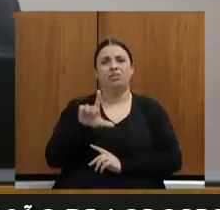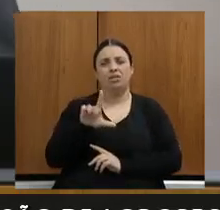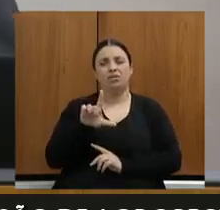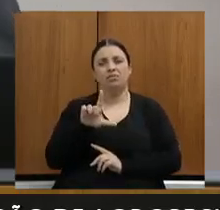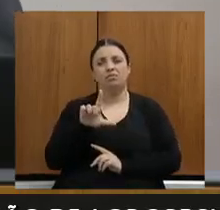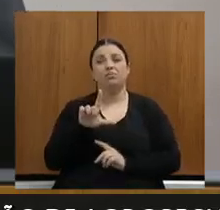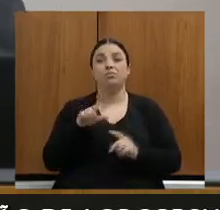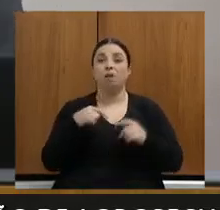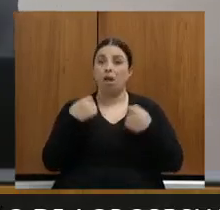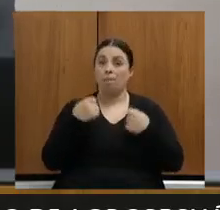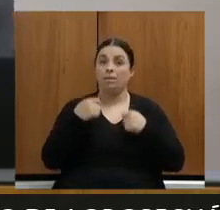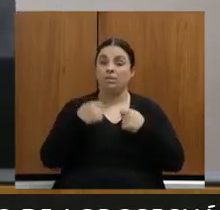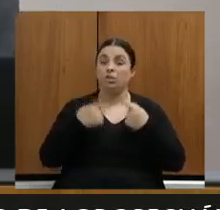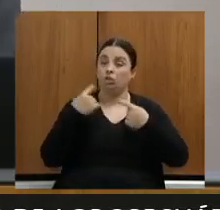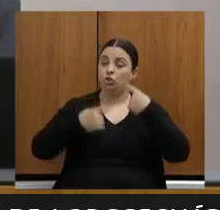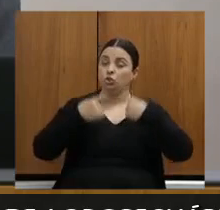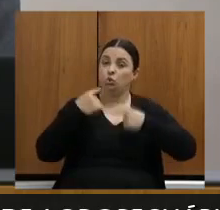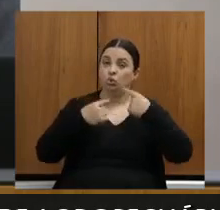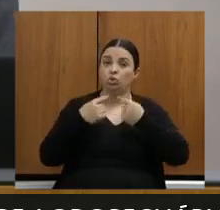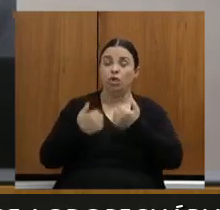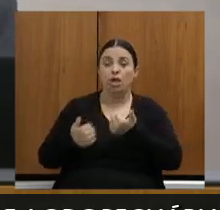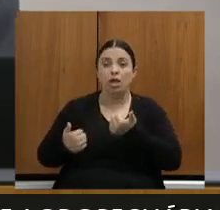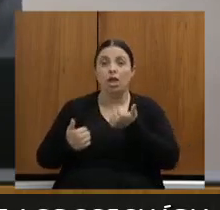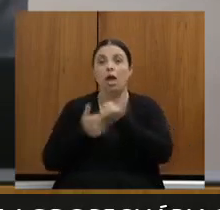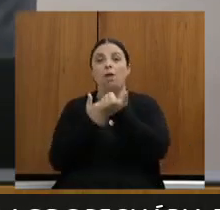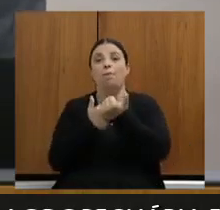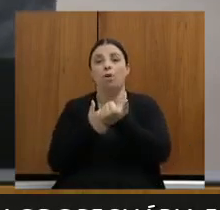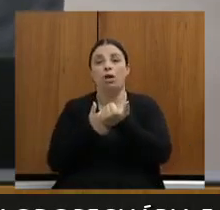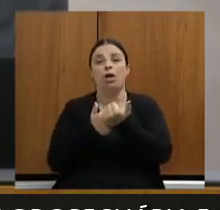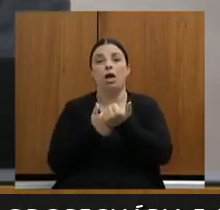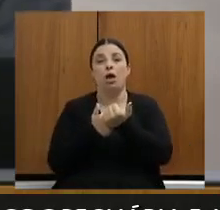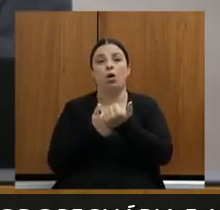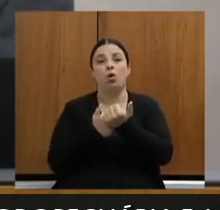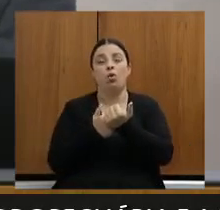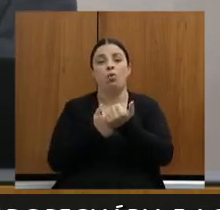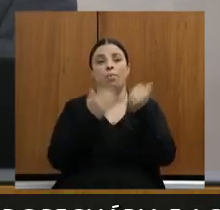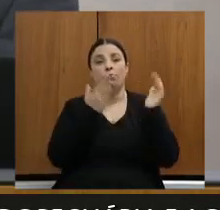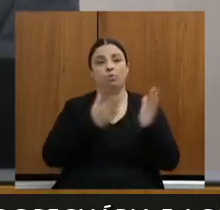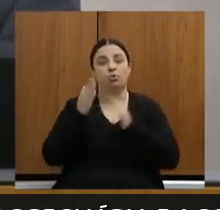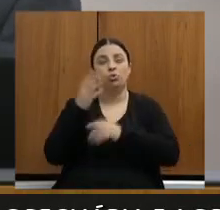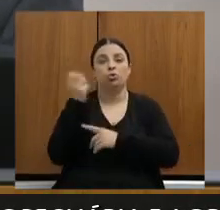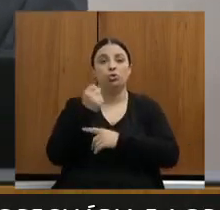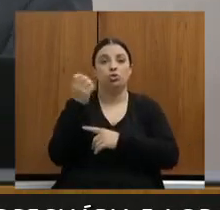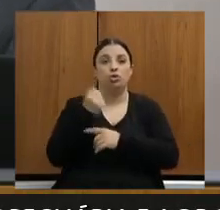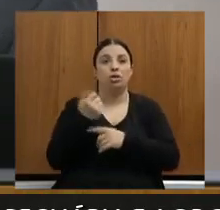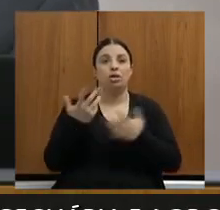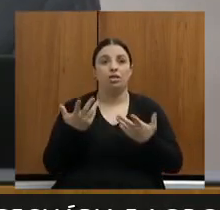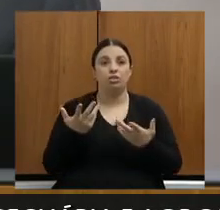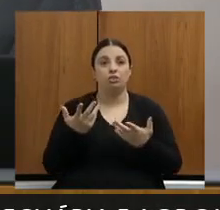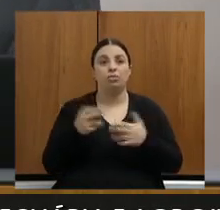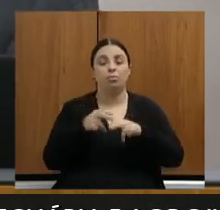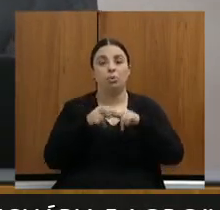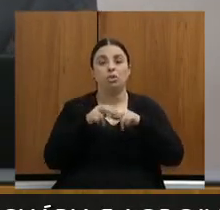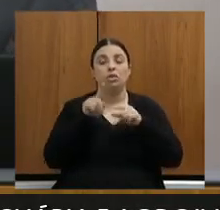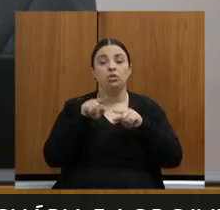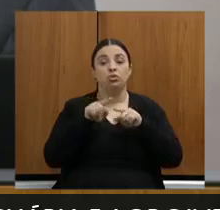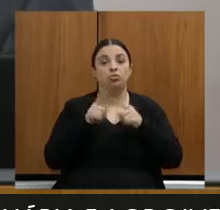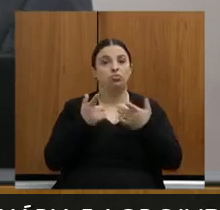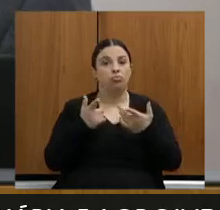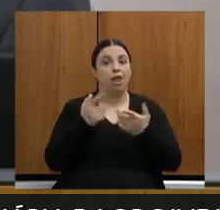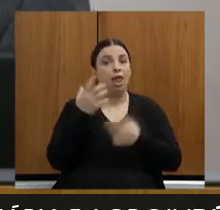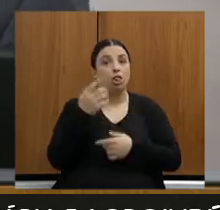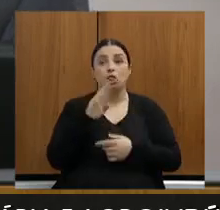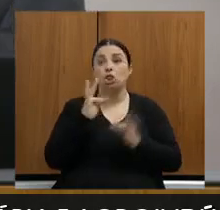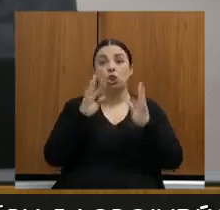discutir e apoiar o produtor de leite pequeno que leite é o que vai na mesa do pobre com toda